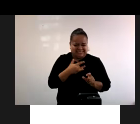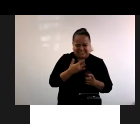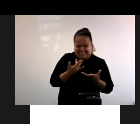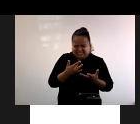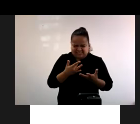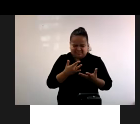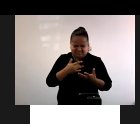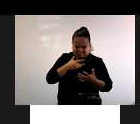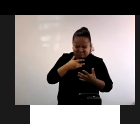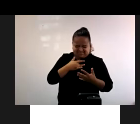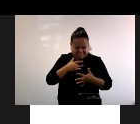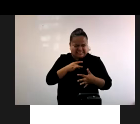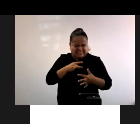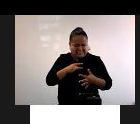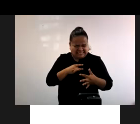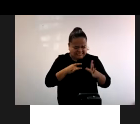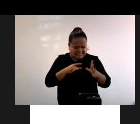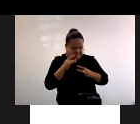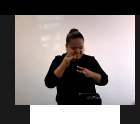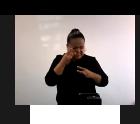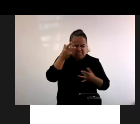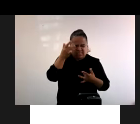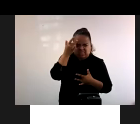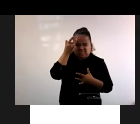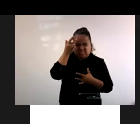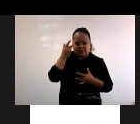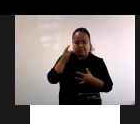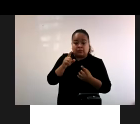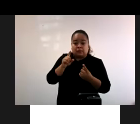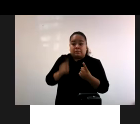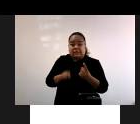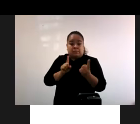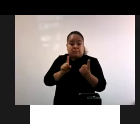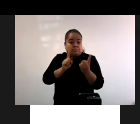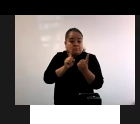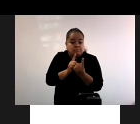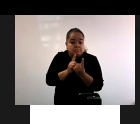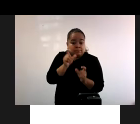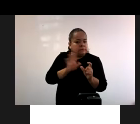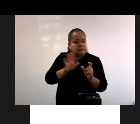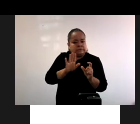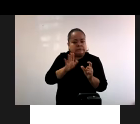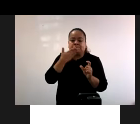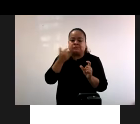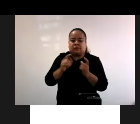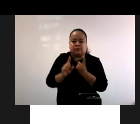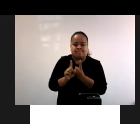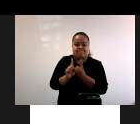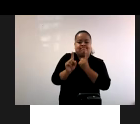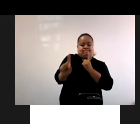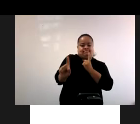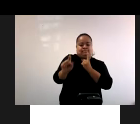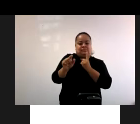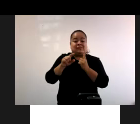com a varíola do símio devem evitar ter contato próximo com qualquer outra pessoa e também deveria evitar